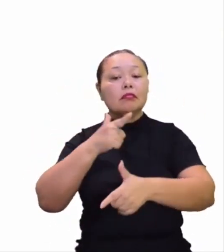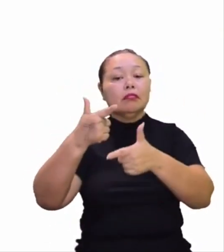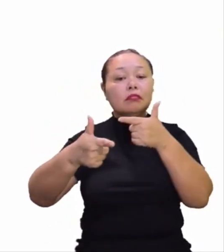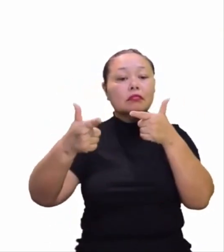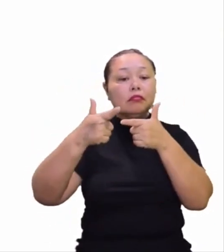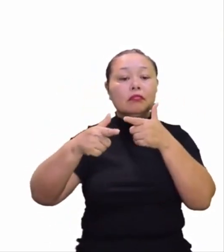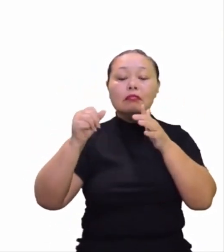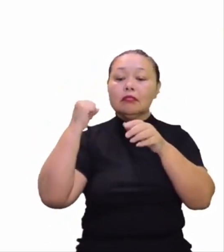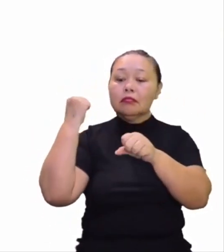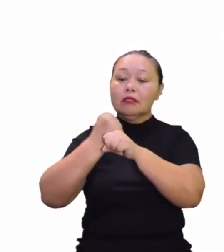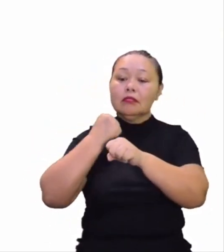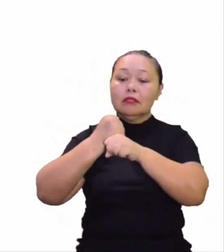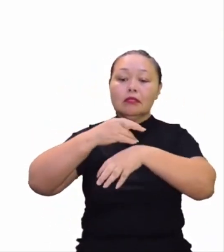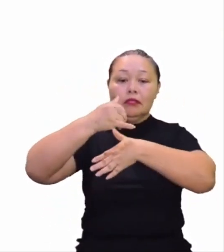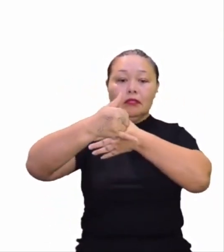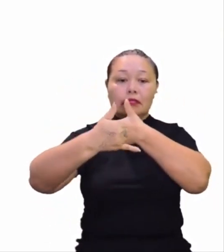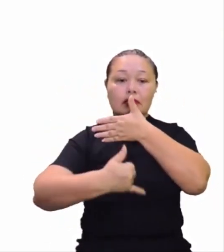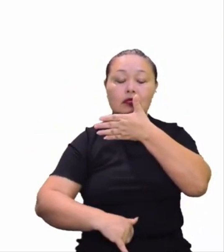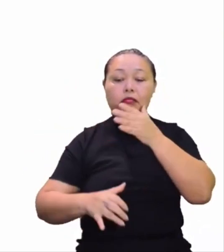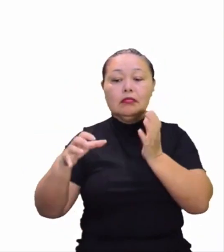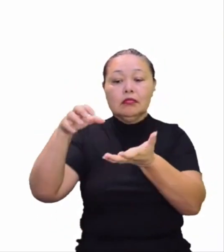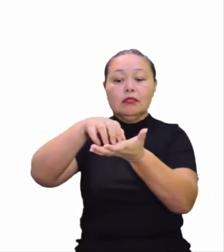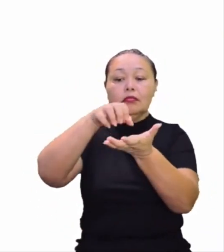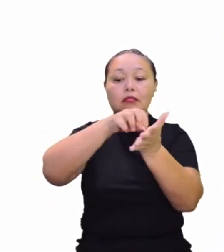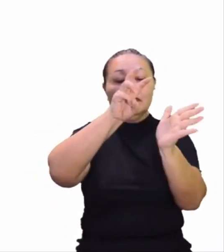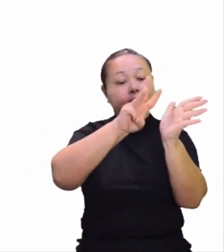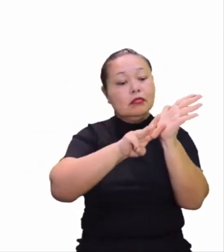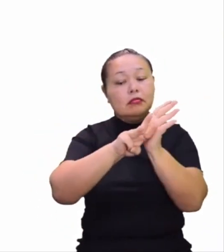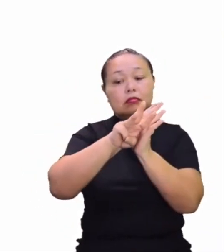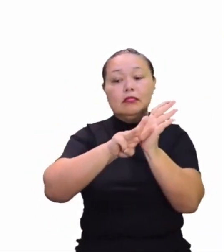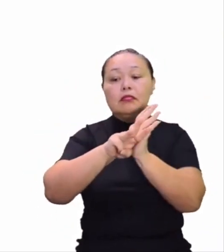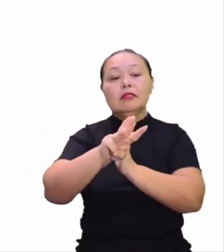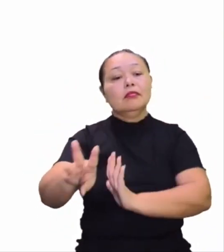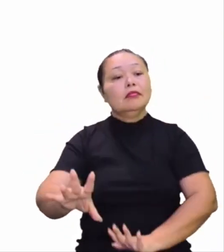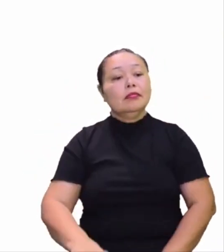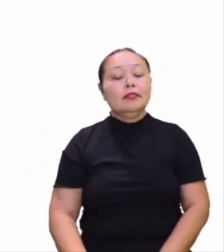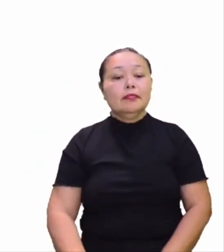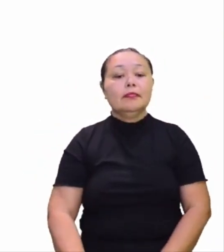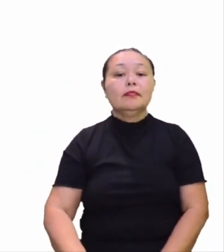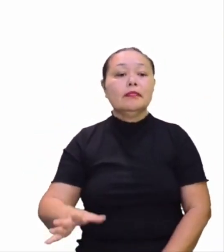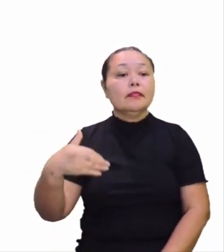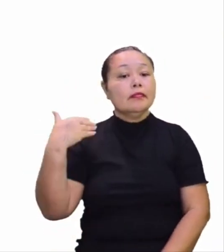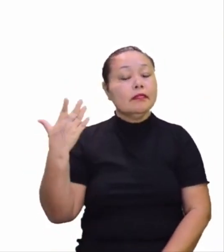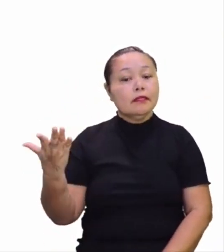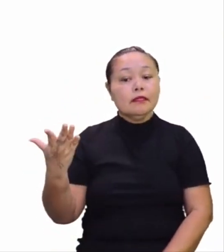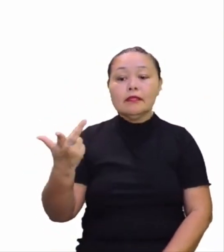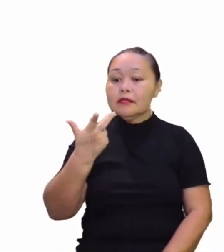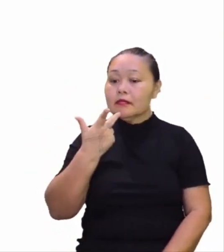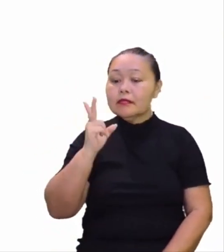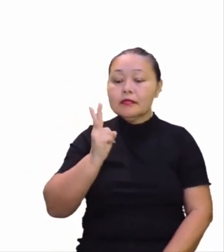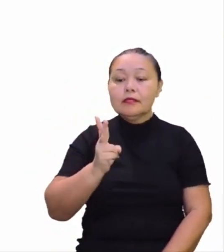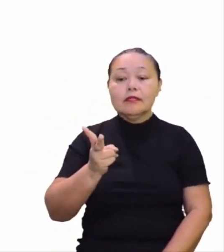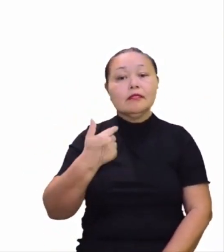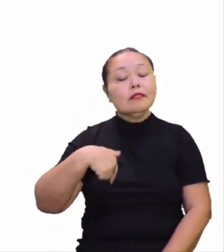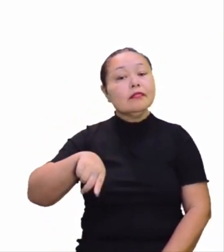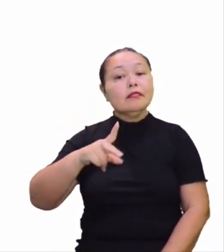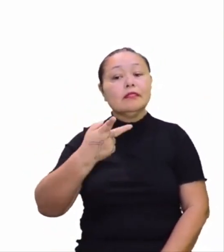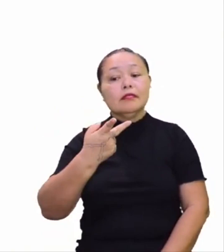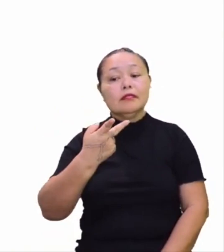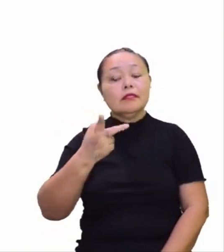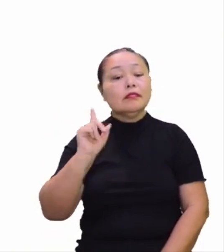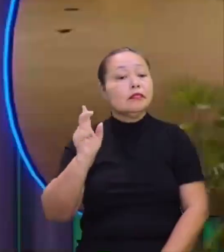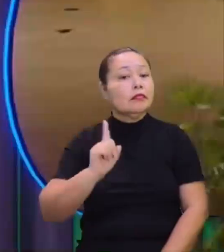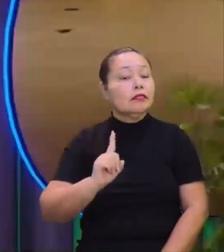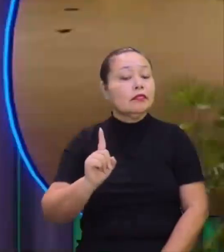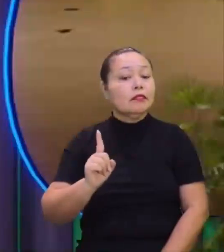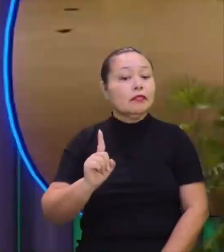pela construção das usinas do complexo do Rio Madeira. É aquilo que a gente sempre fala, né, Rogério?